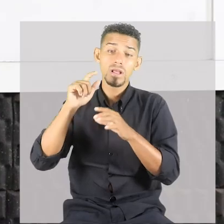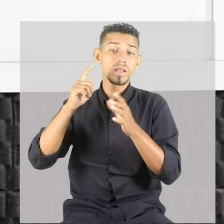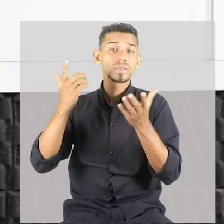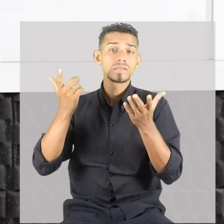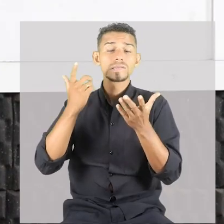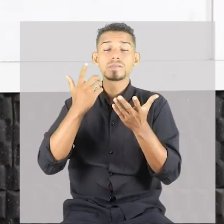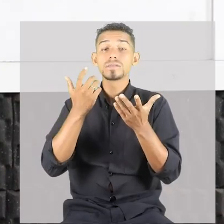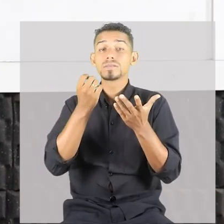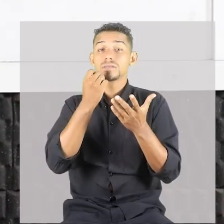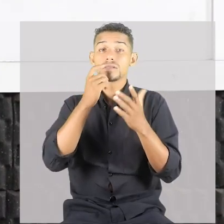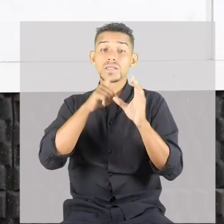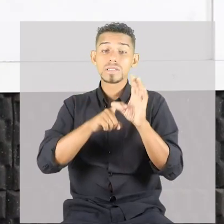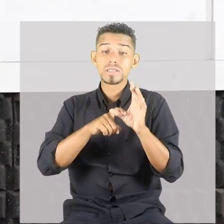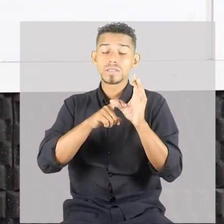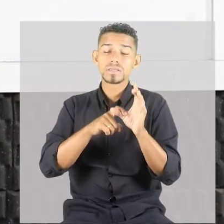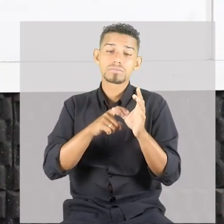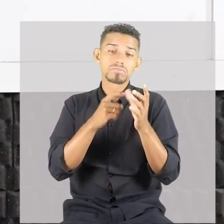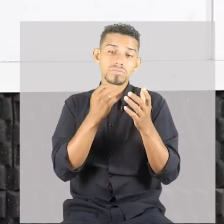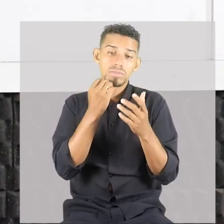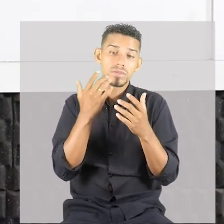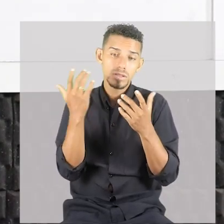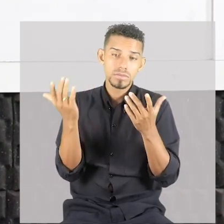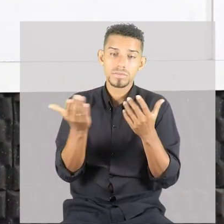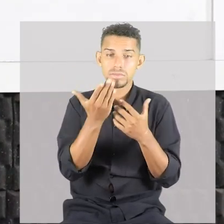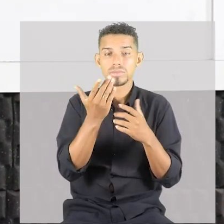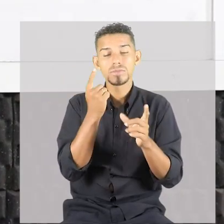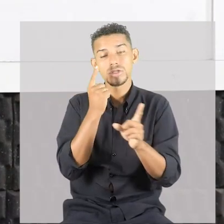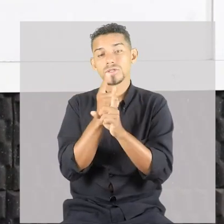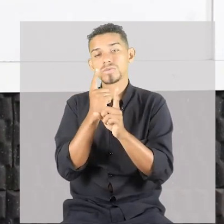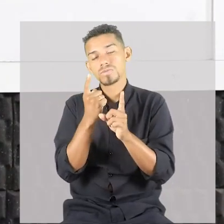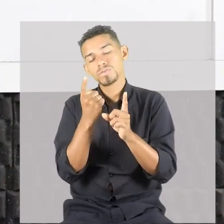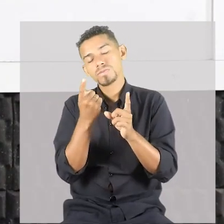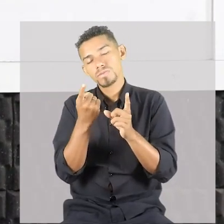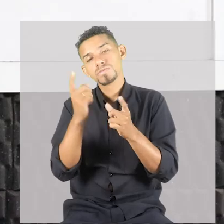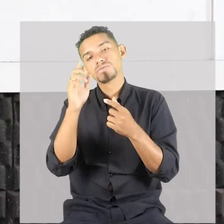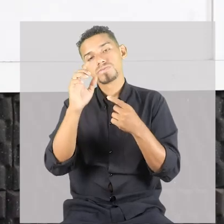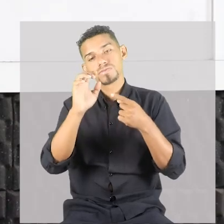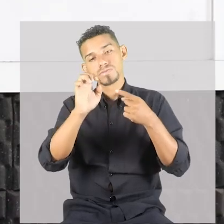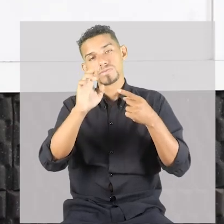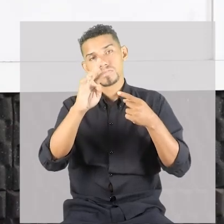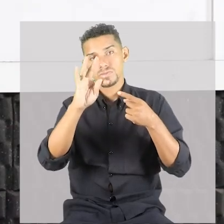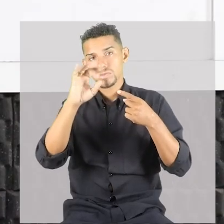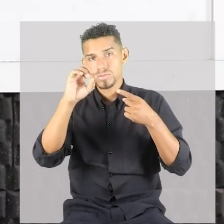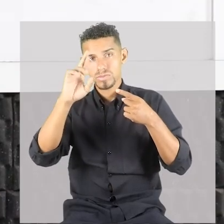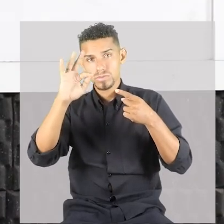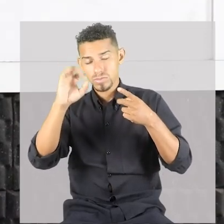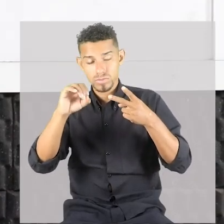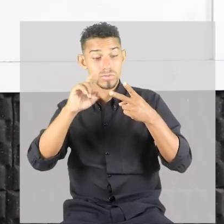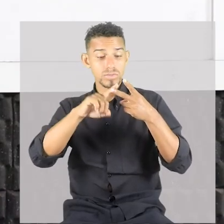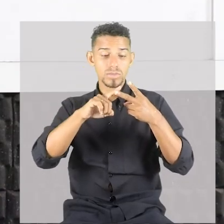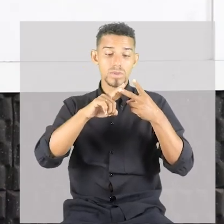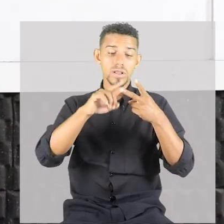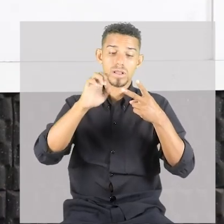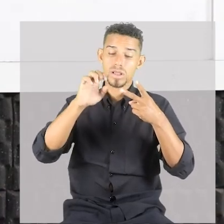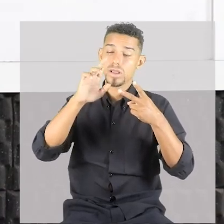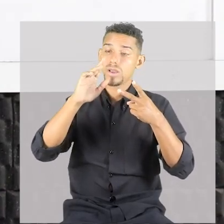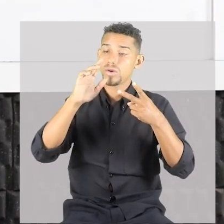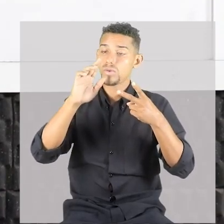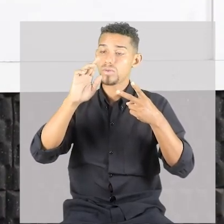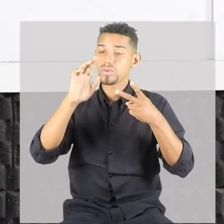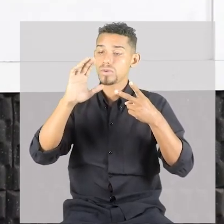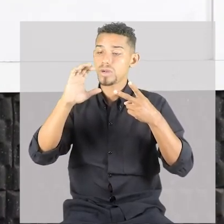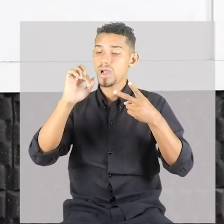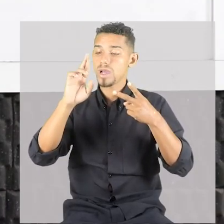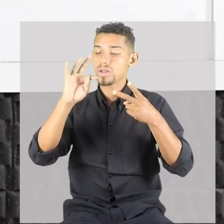dependência benéfica entre indivíduos. A gente já descobriu, então, né, que sendo heterotrófico, eucarionte, causa micose, é uni ou